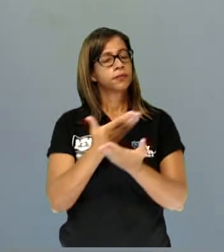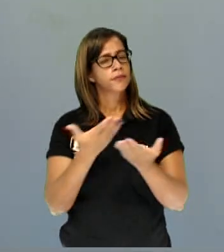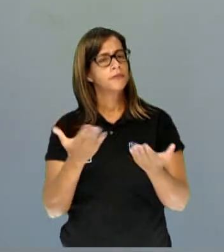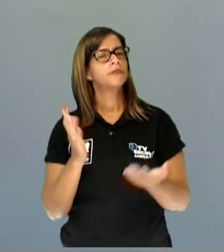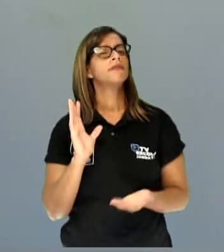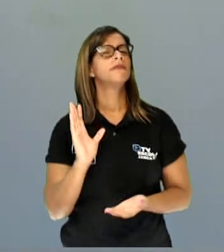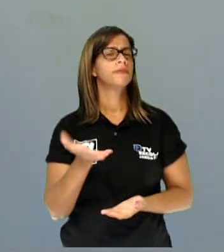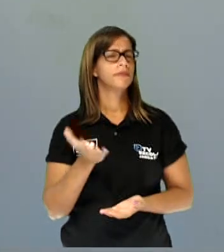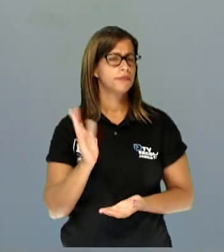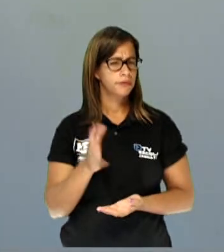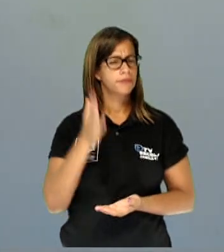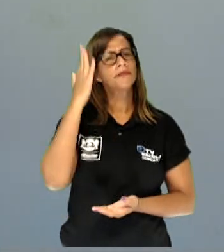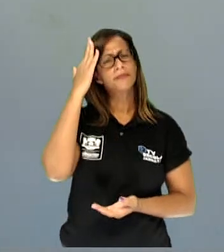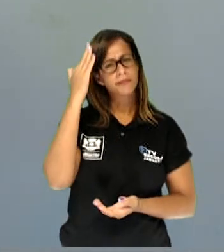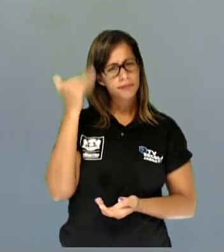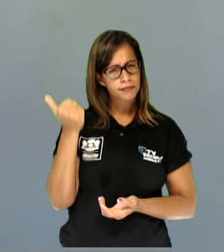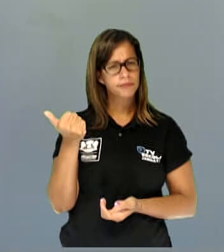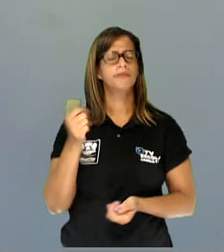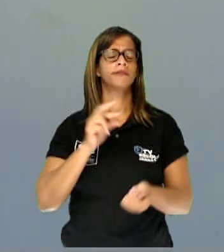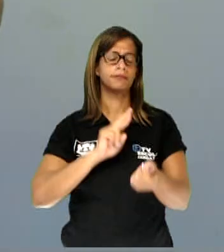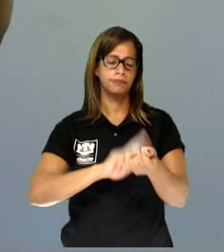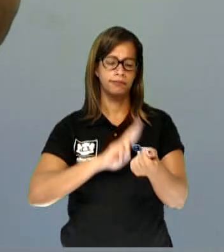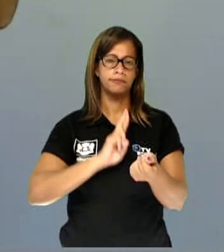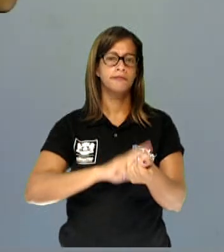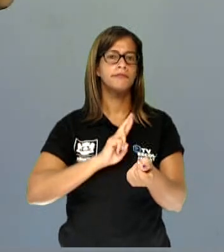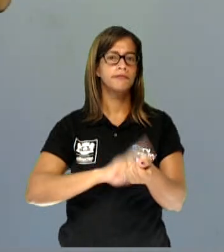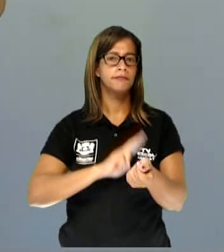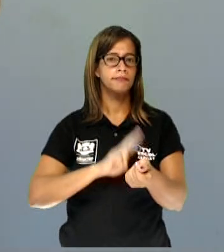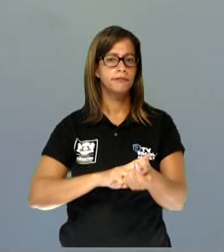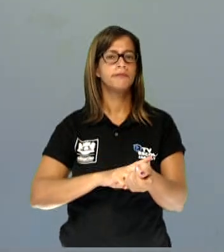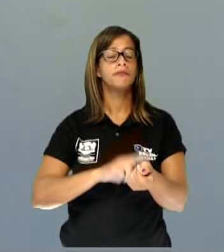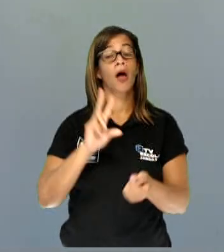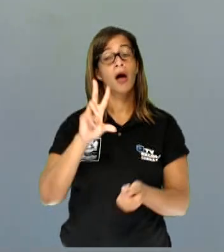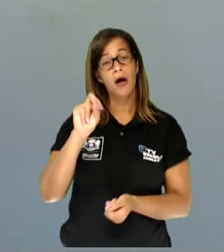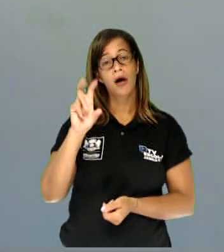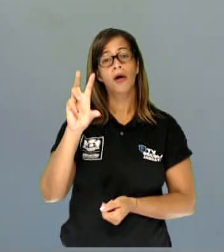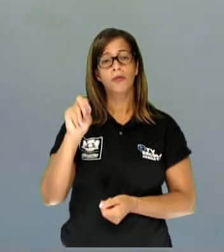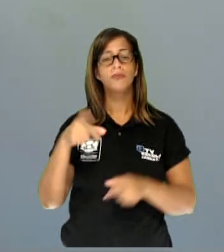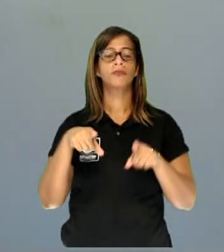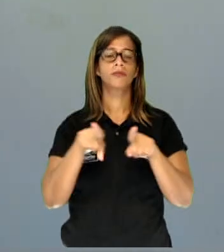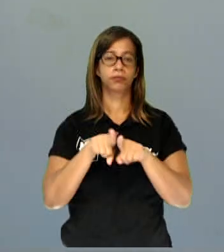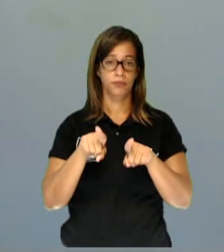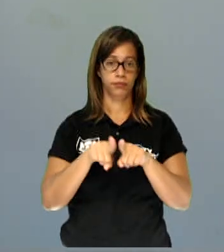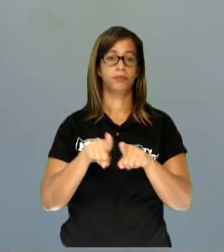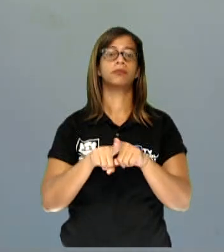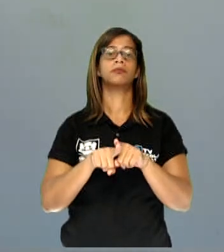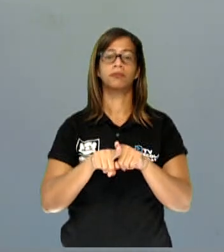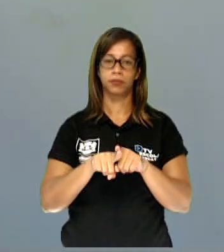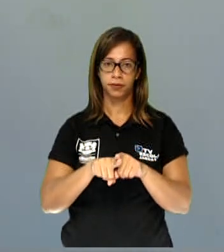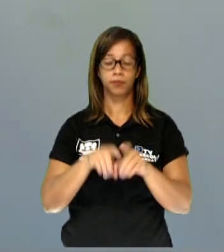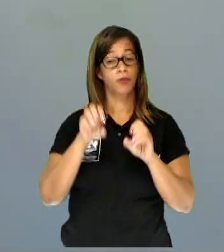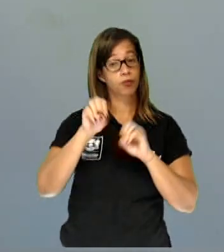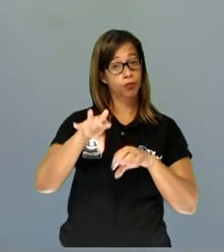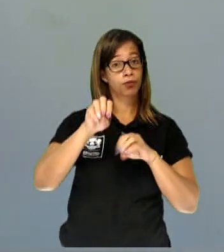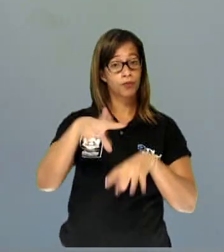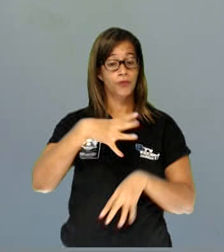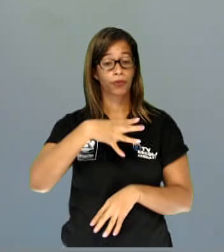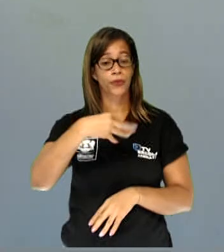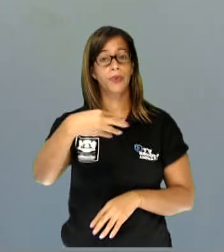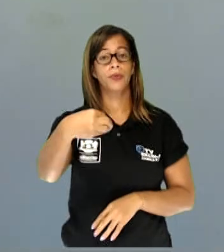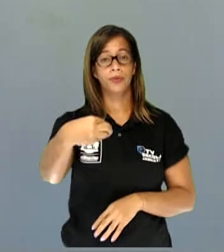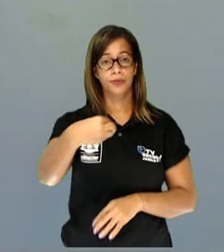parlenda, vocês já ouviram, a avó de vocês, e foi sendo passada de um para o outro, de um para o